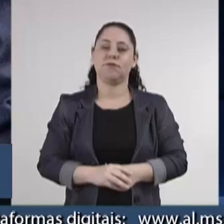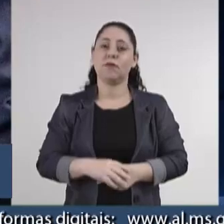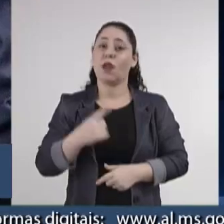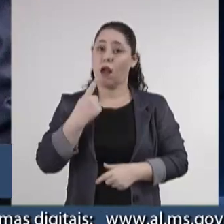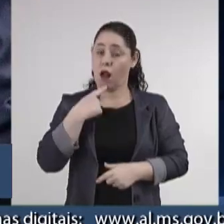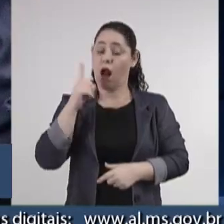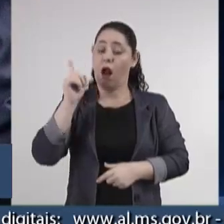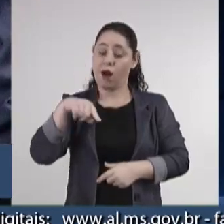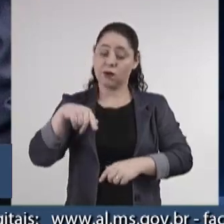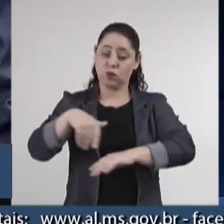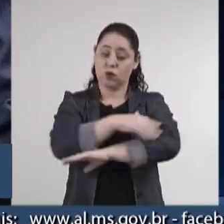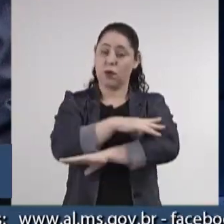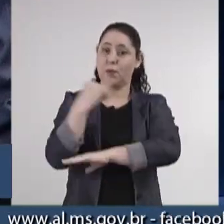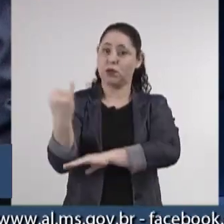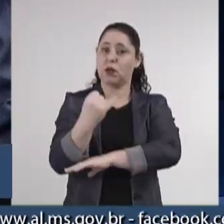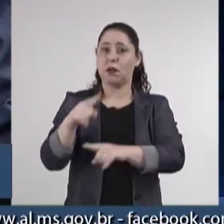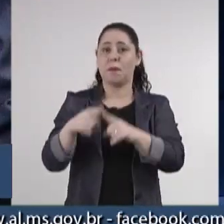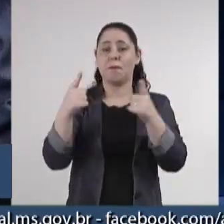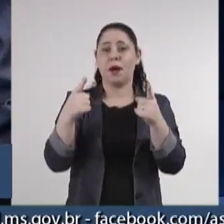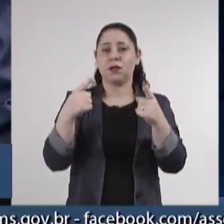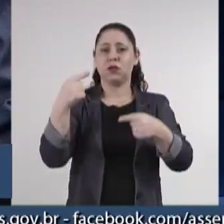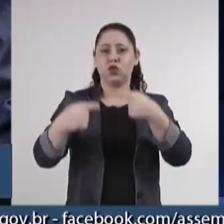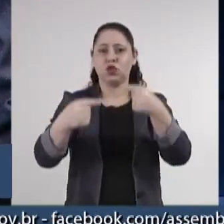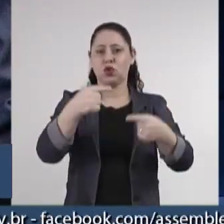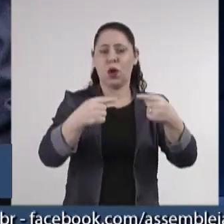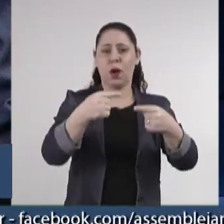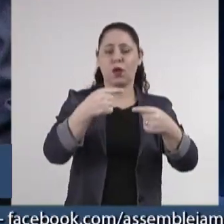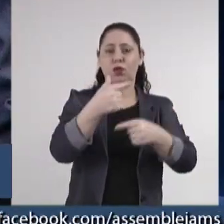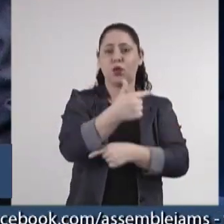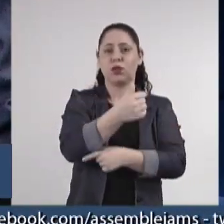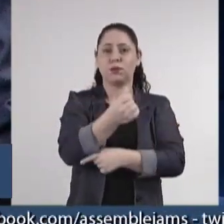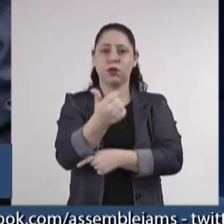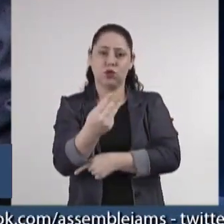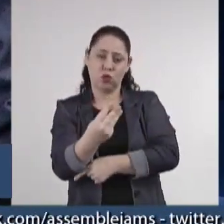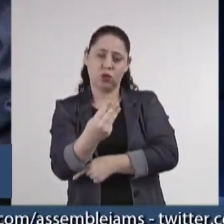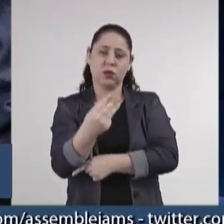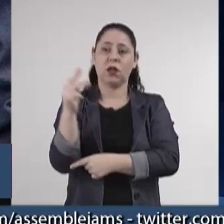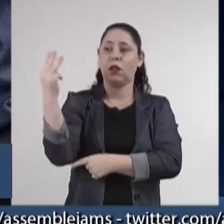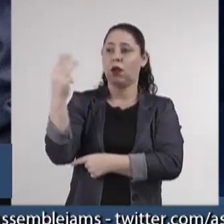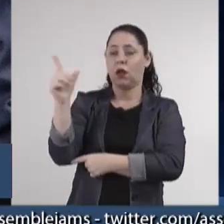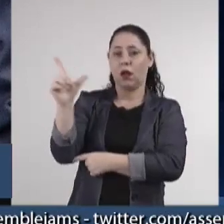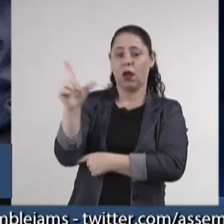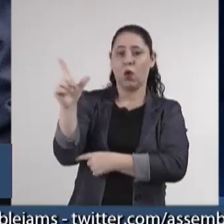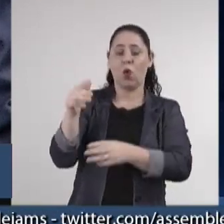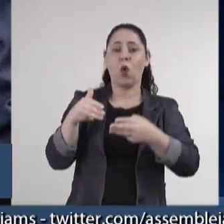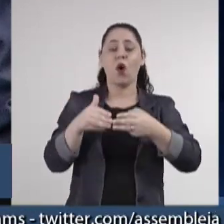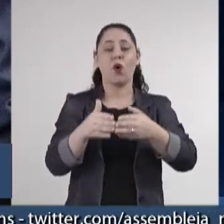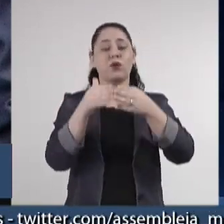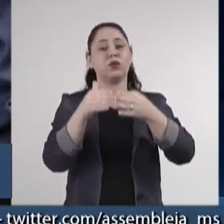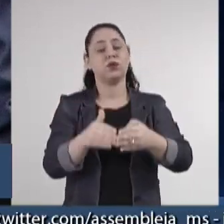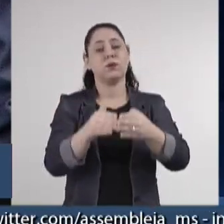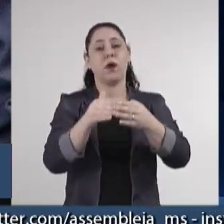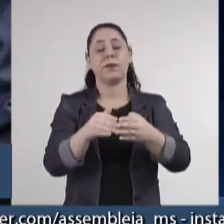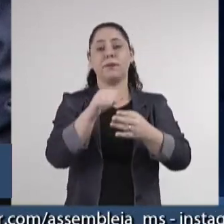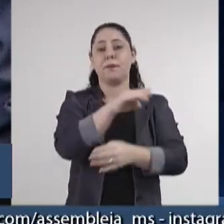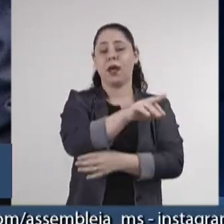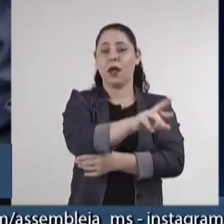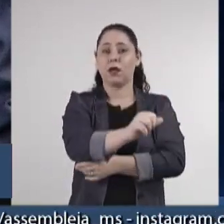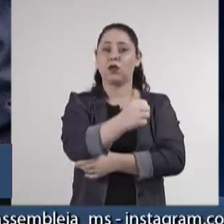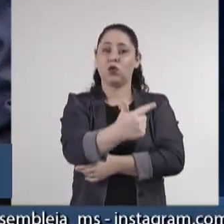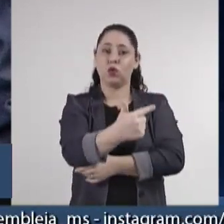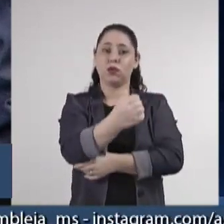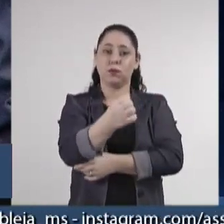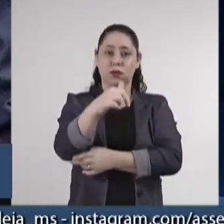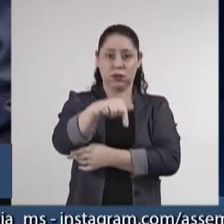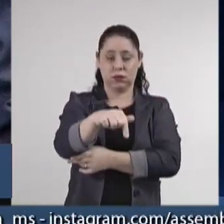uma rodovia importante para o Estado, mas deixou de ser discutida a BR-262, Três Lagoas-Corumbá, deixou de ser discutida a